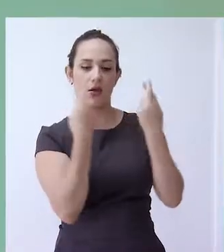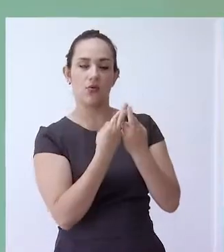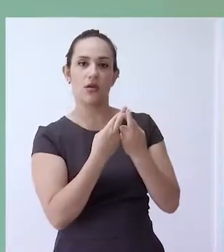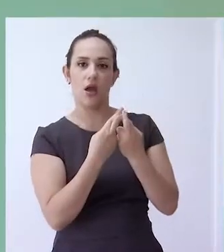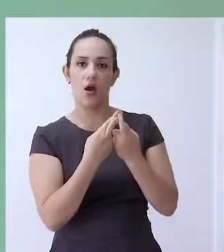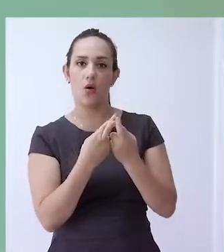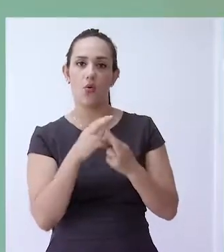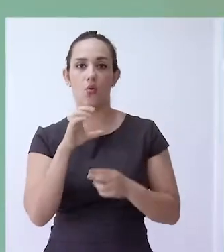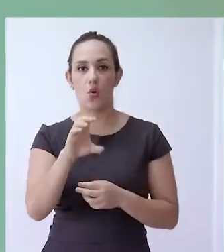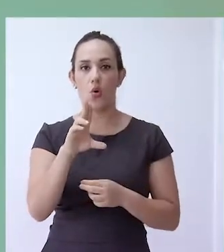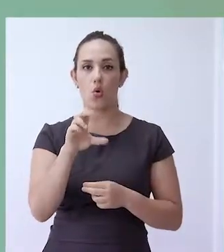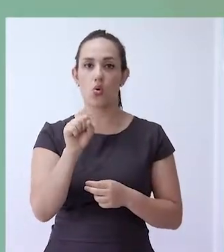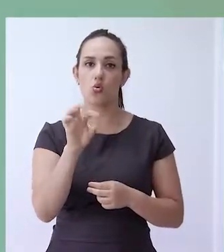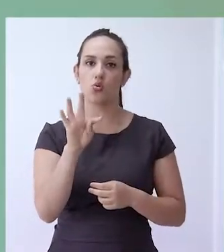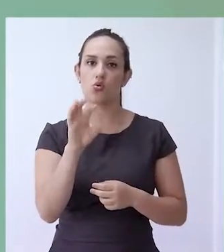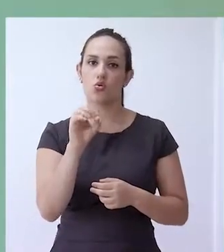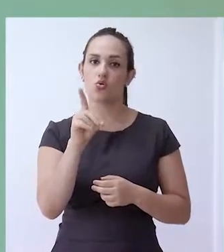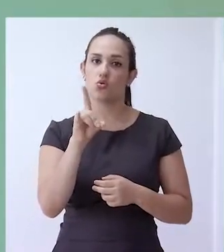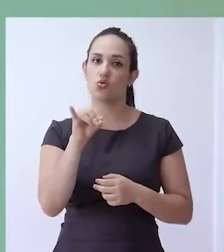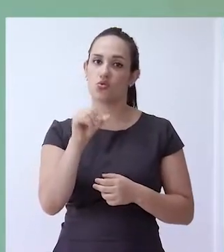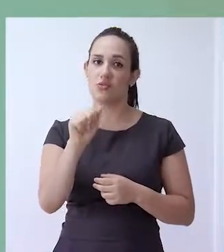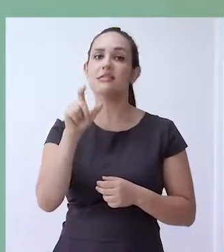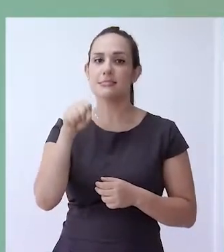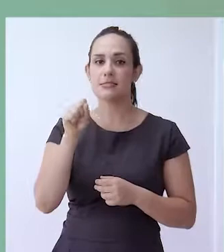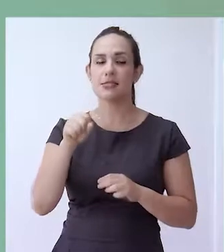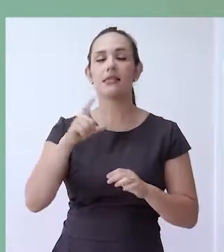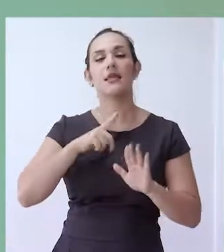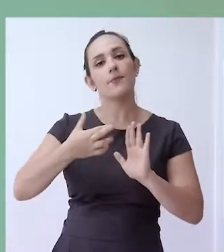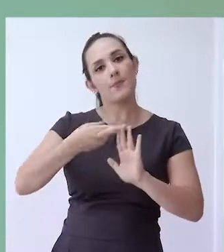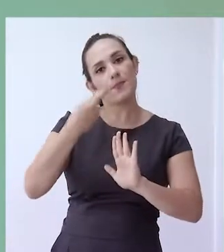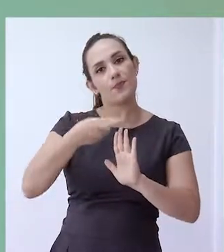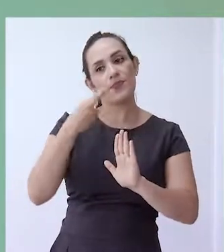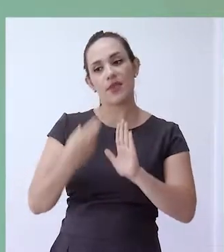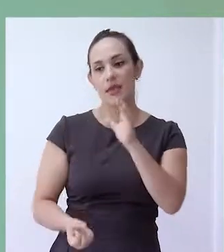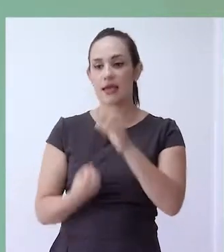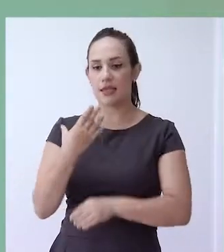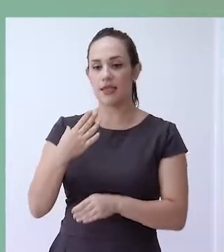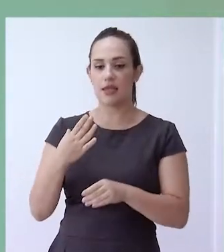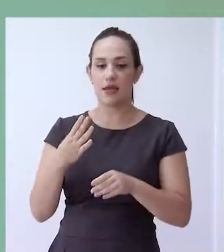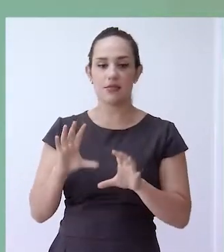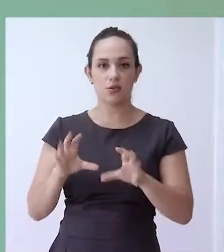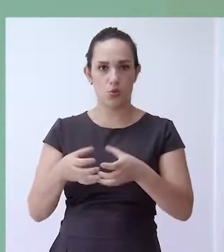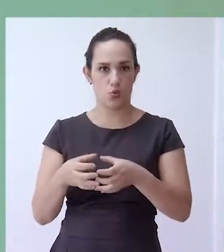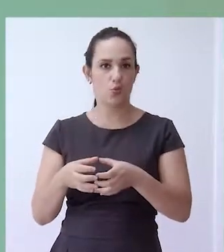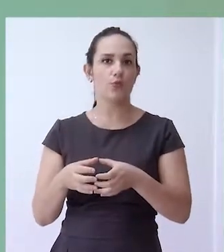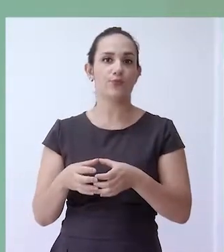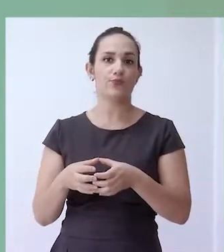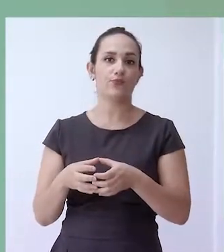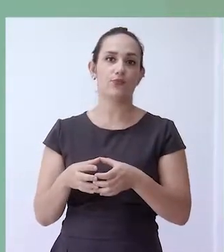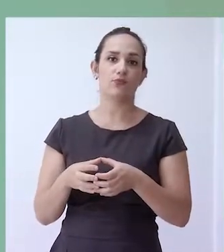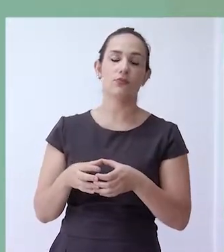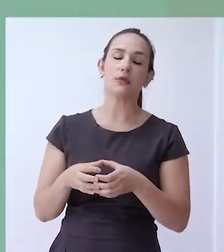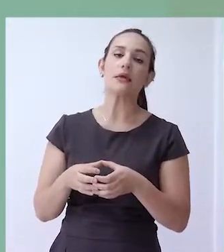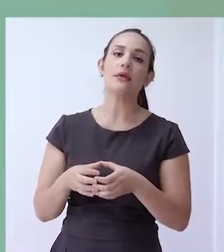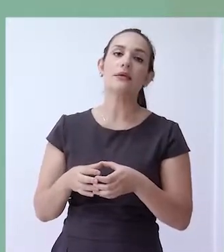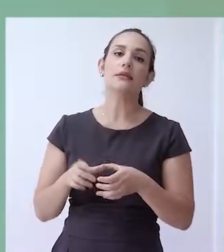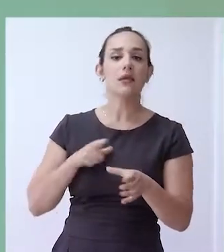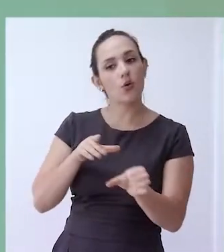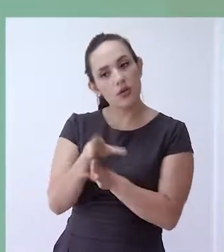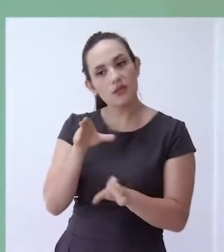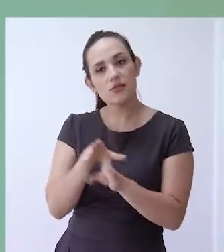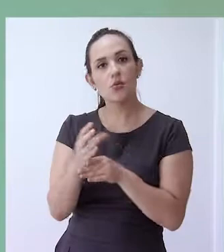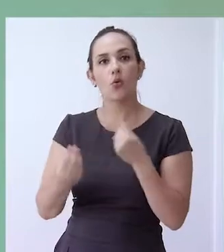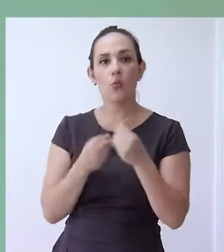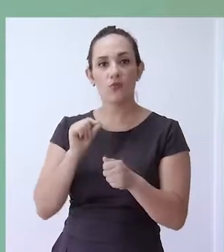Realmente, essa resolução que cria o Núcleo Institucional Criminal, ela tratou dessa questão de atuar de